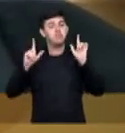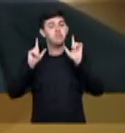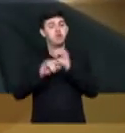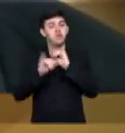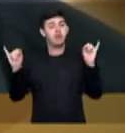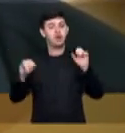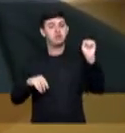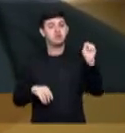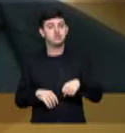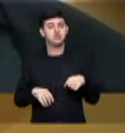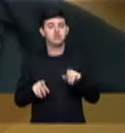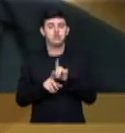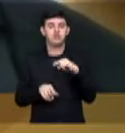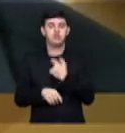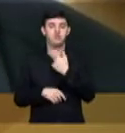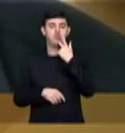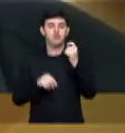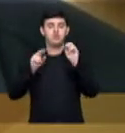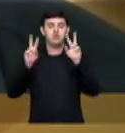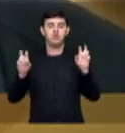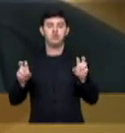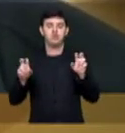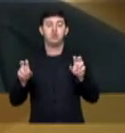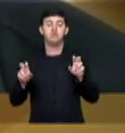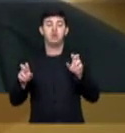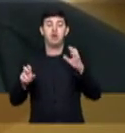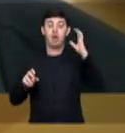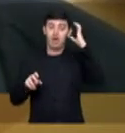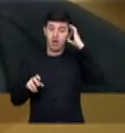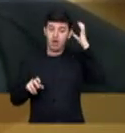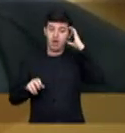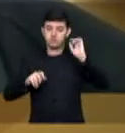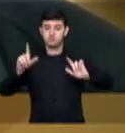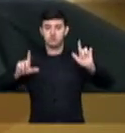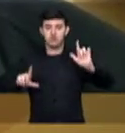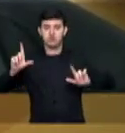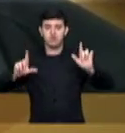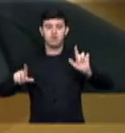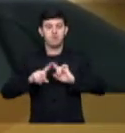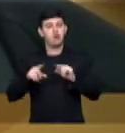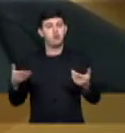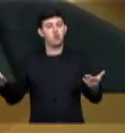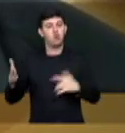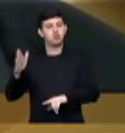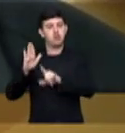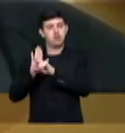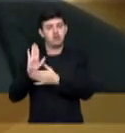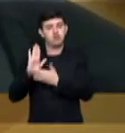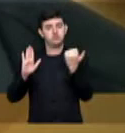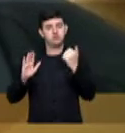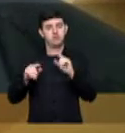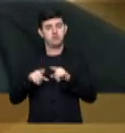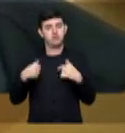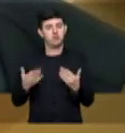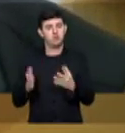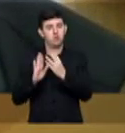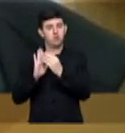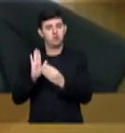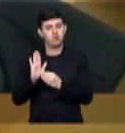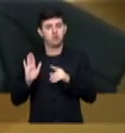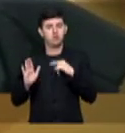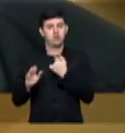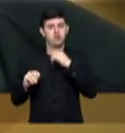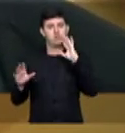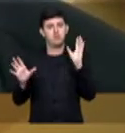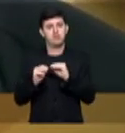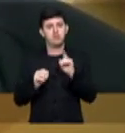tratáramos de rádio e televisão, algo que hoje não está mais na lei. Mas são conteúdos materiais com base nos quais